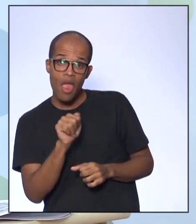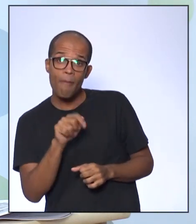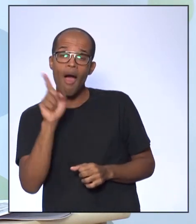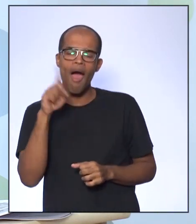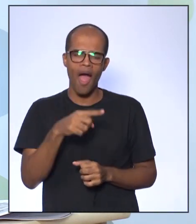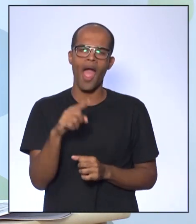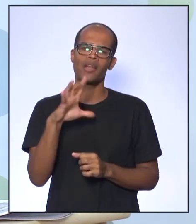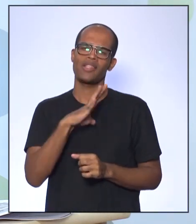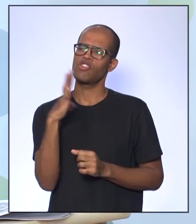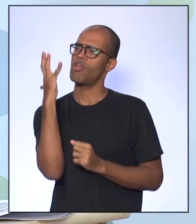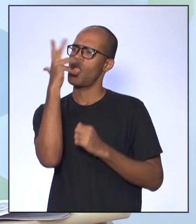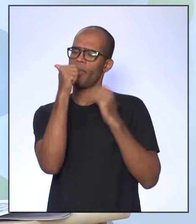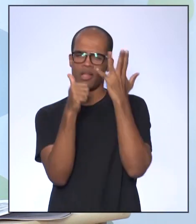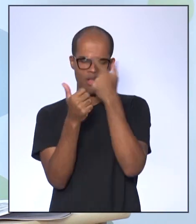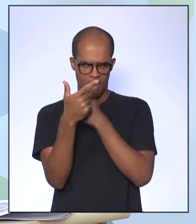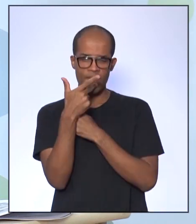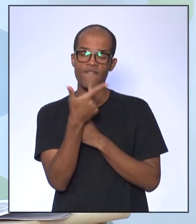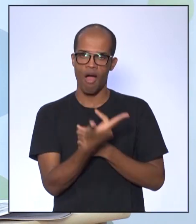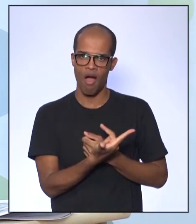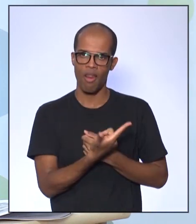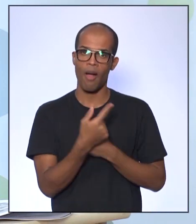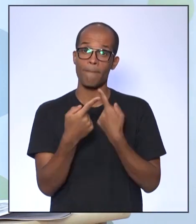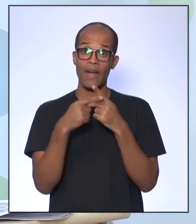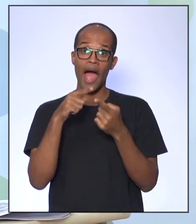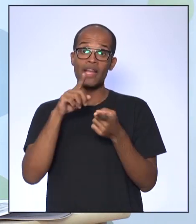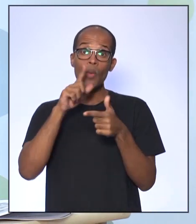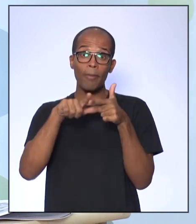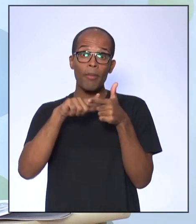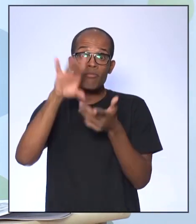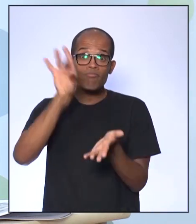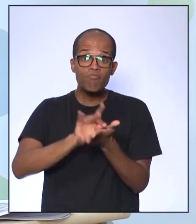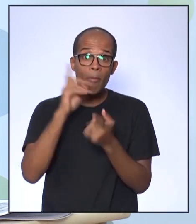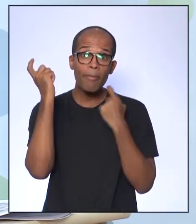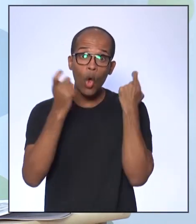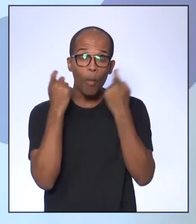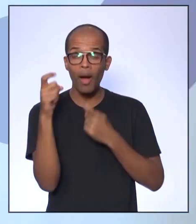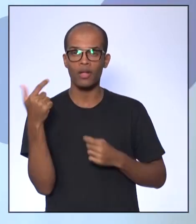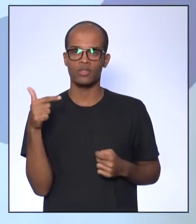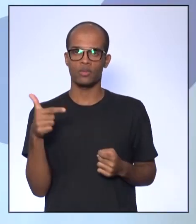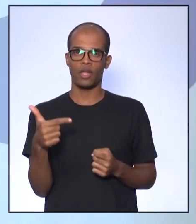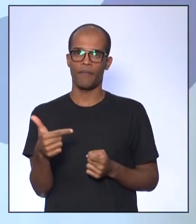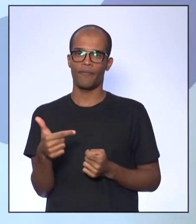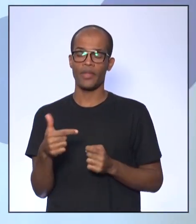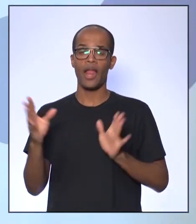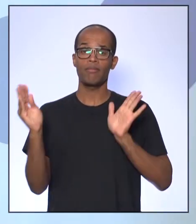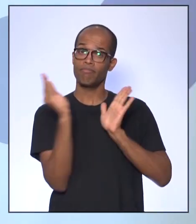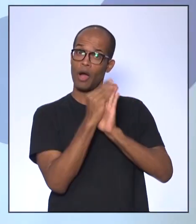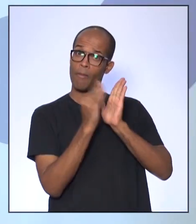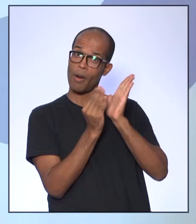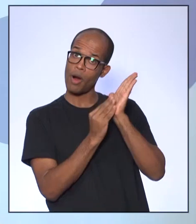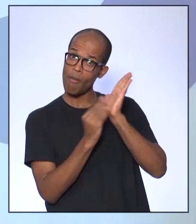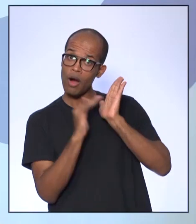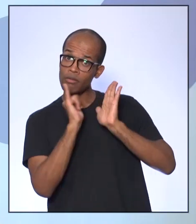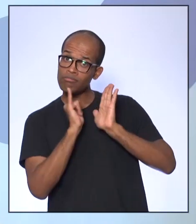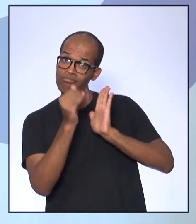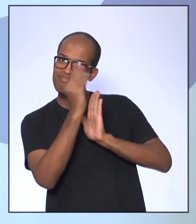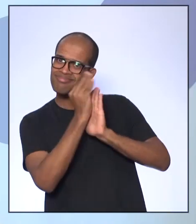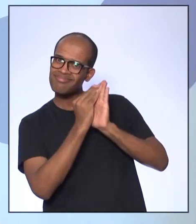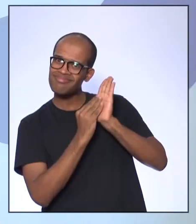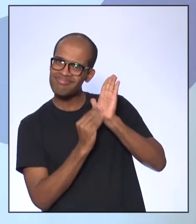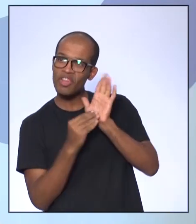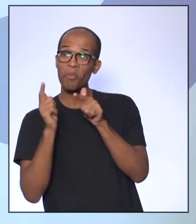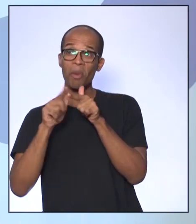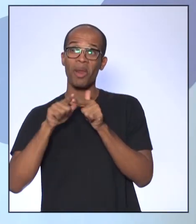embelezar a cidade e não se preocupar com, de fato com o verdadeiro problema, né? Ele, inclusive, pontuava muito nas crônicas dele a questão dos problemas do